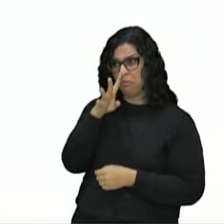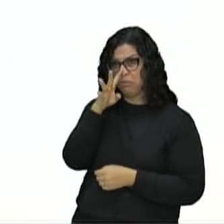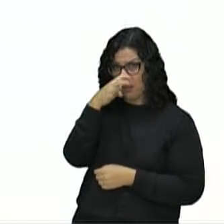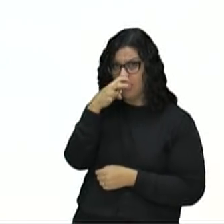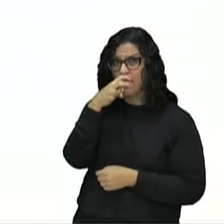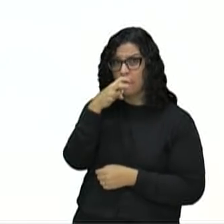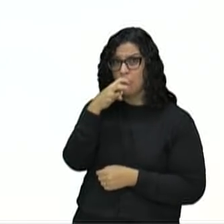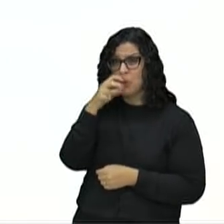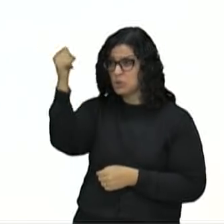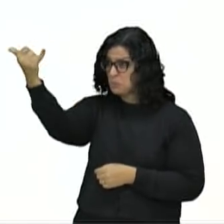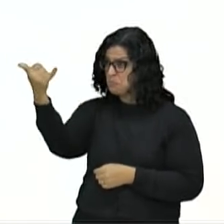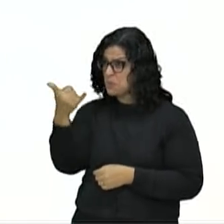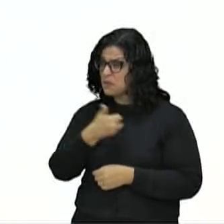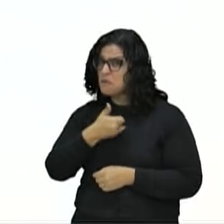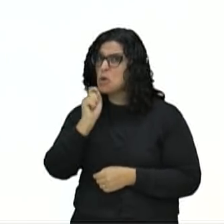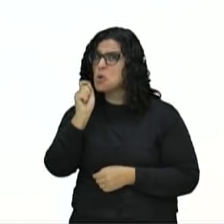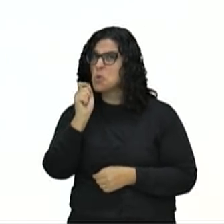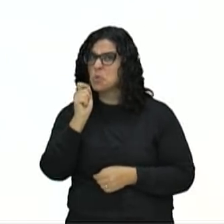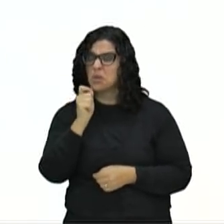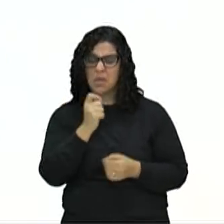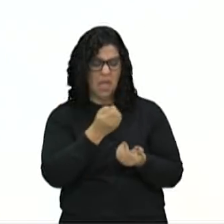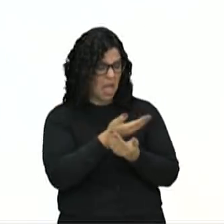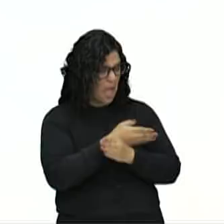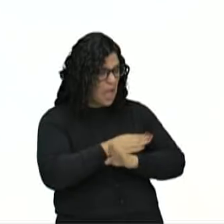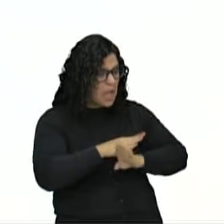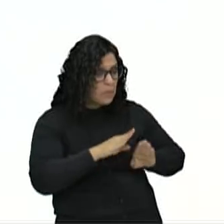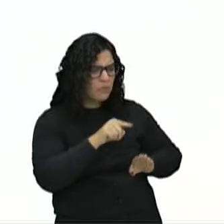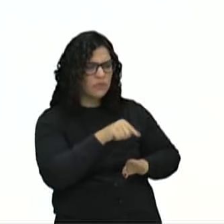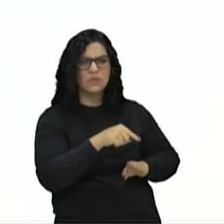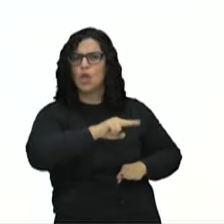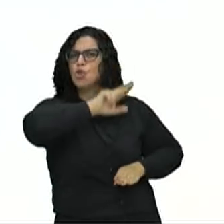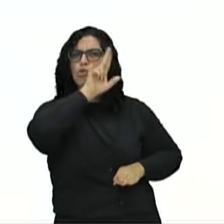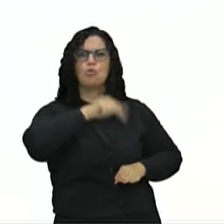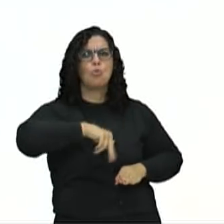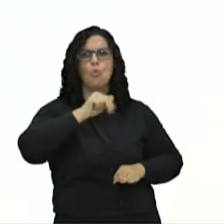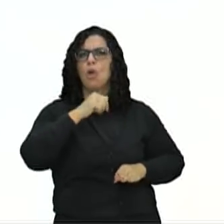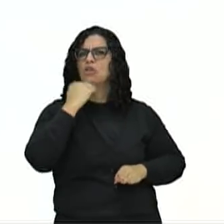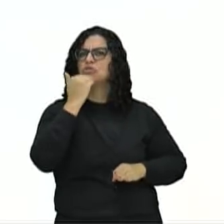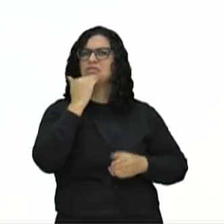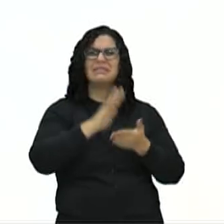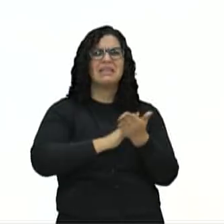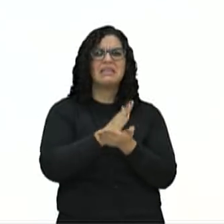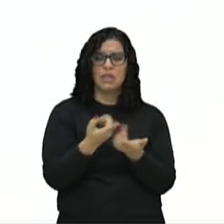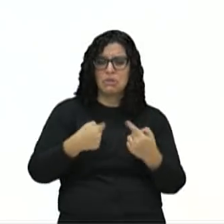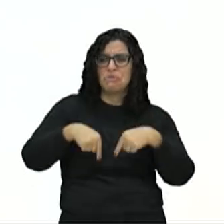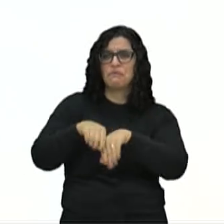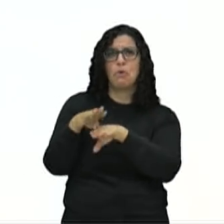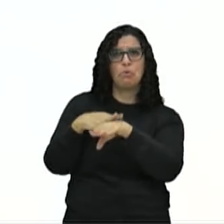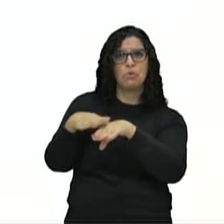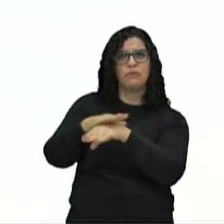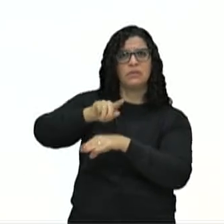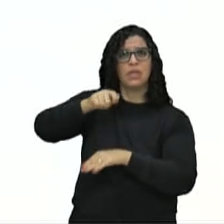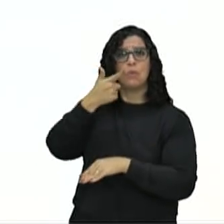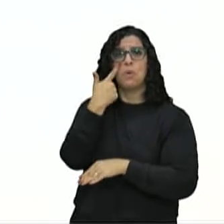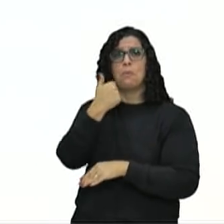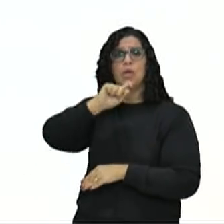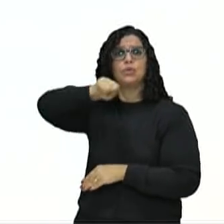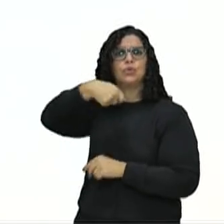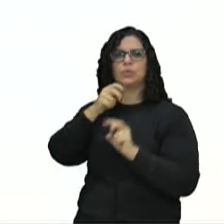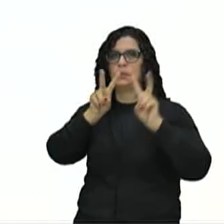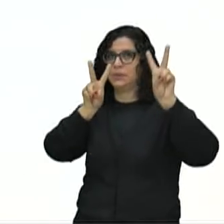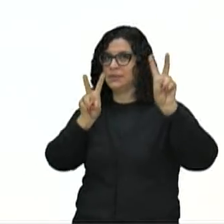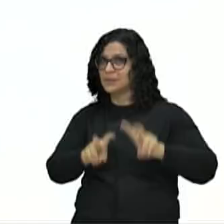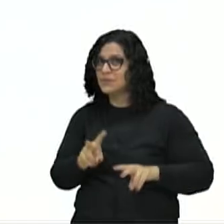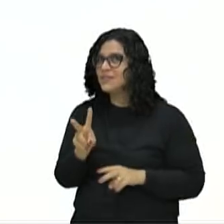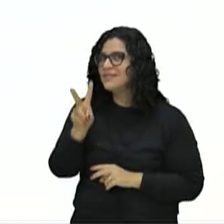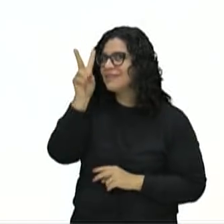teimosia, declarou-me terminantemente que era tempo perdido falar a meu pai em tal assunto.